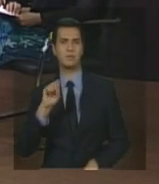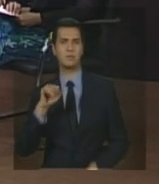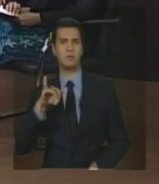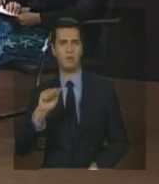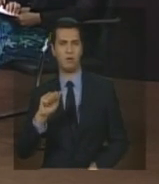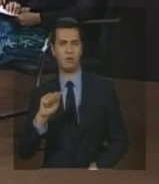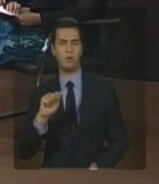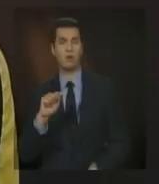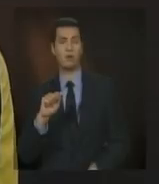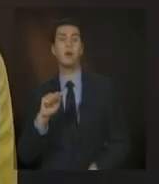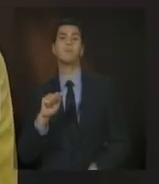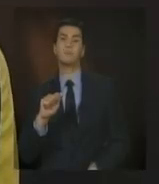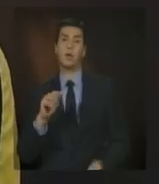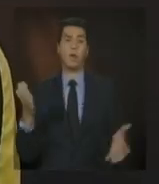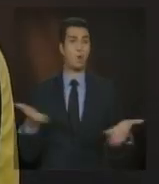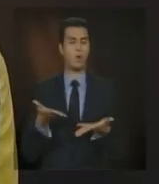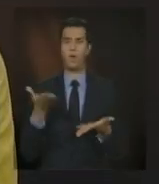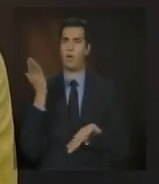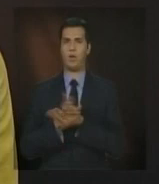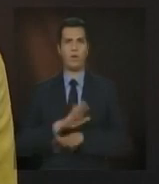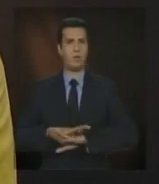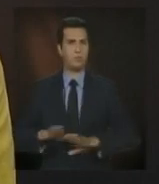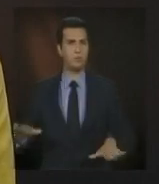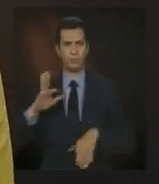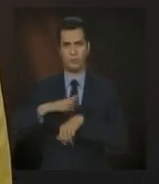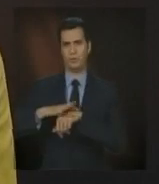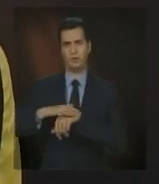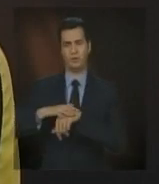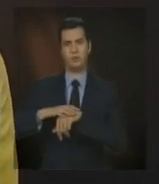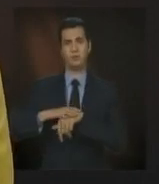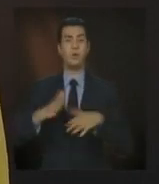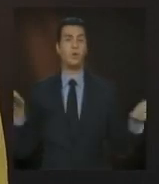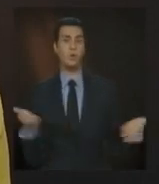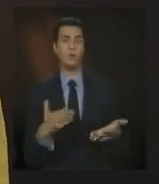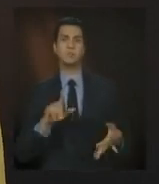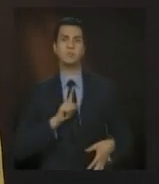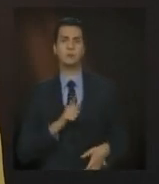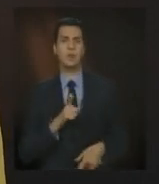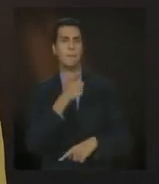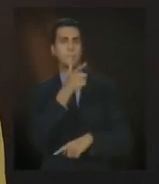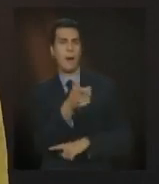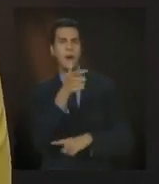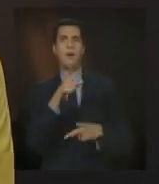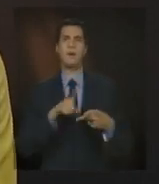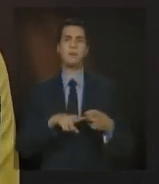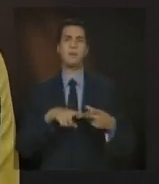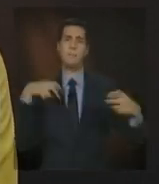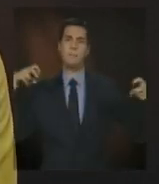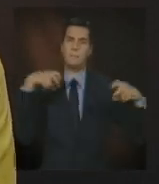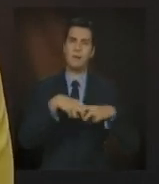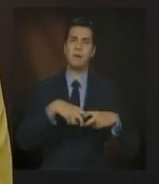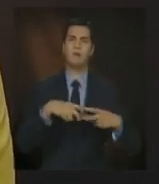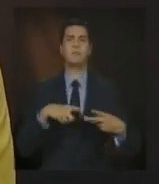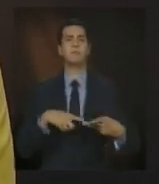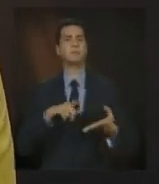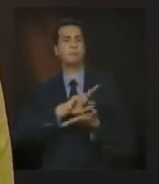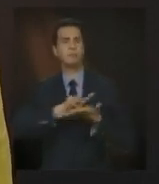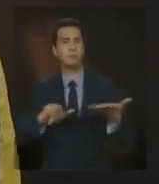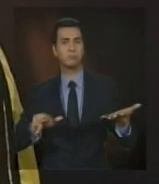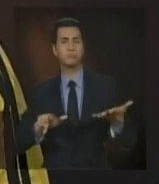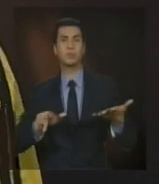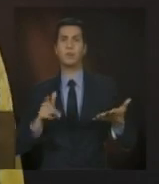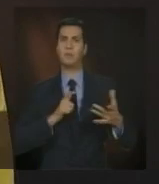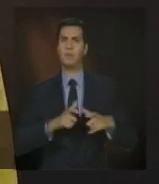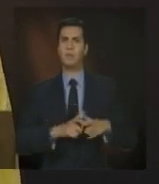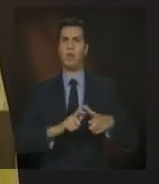acidentes urbanos com automóvel, com tiro, com arma branca, o que seja. E é por causa disso que tem crescido muito, que não era